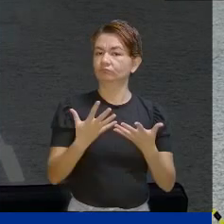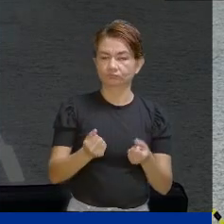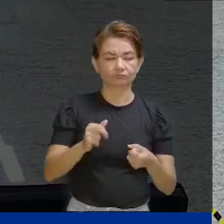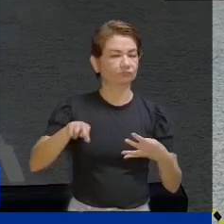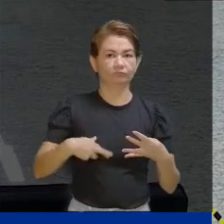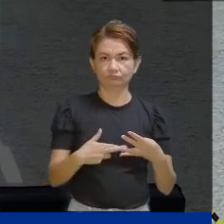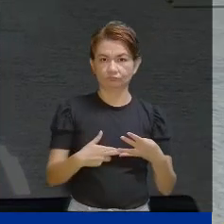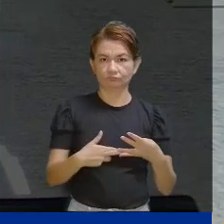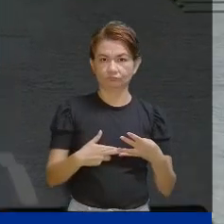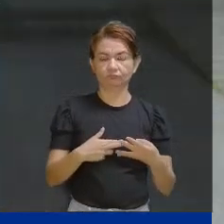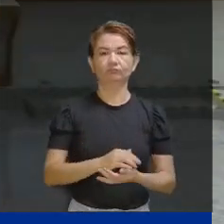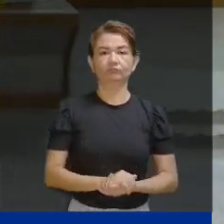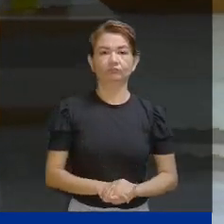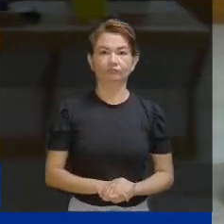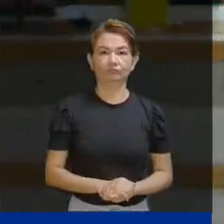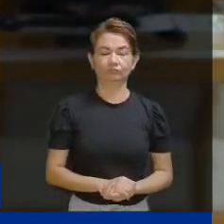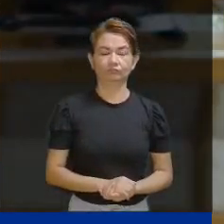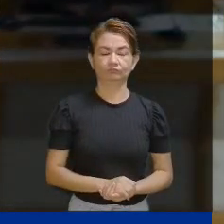recurso.